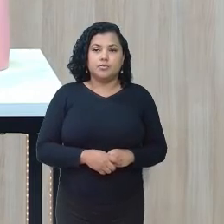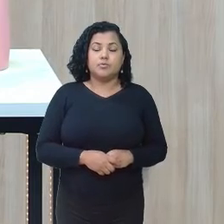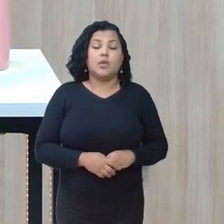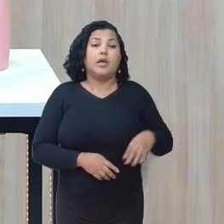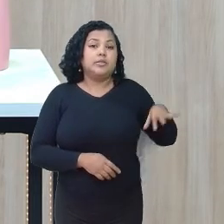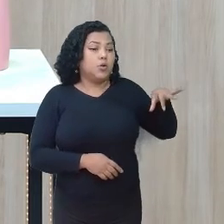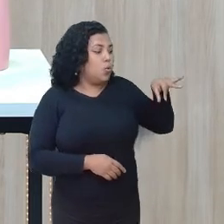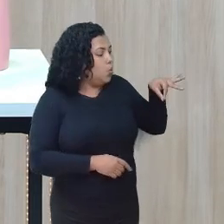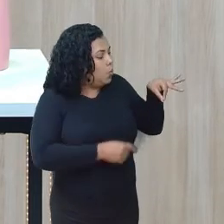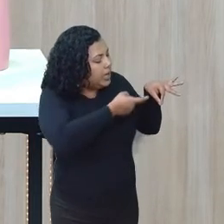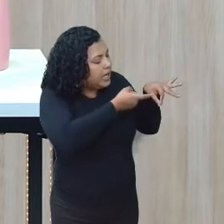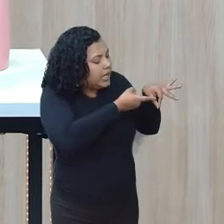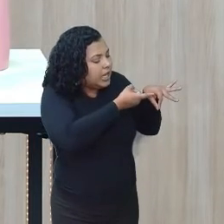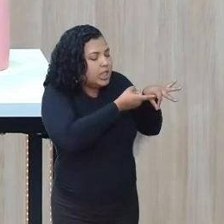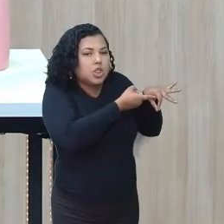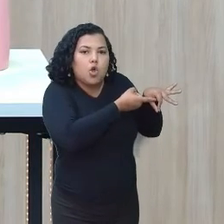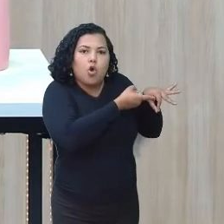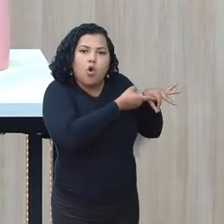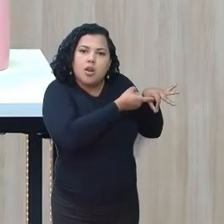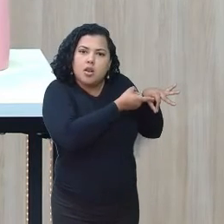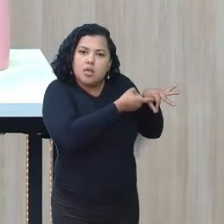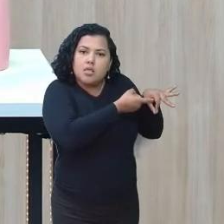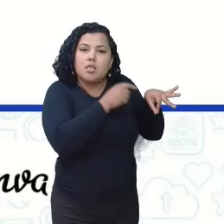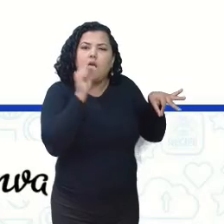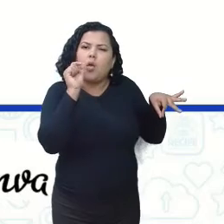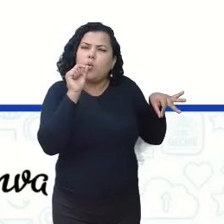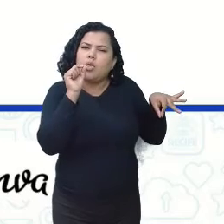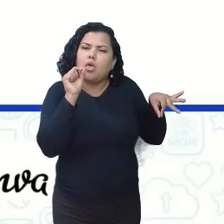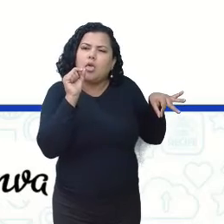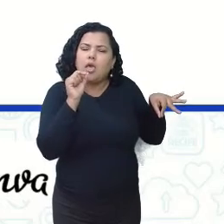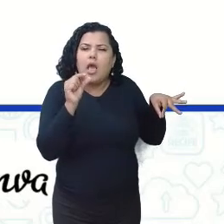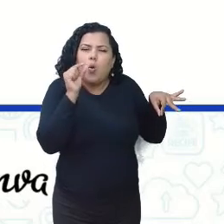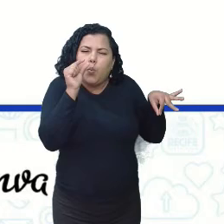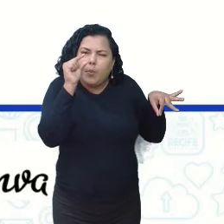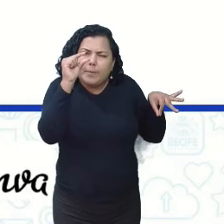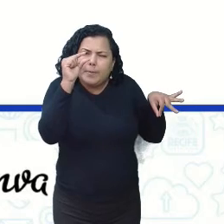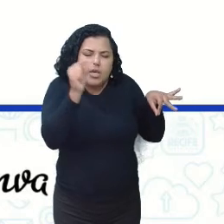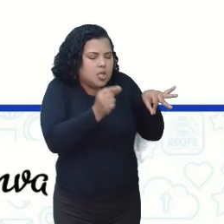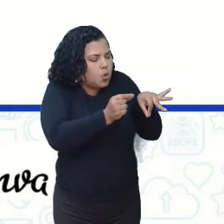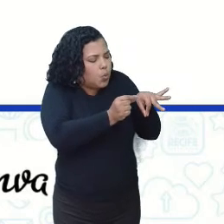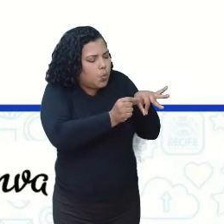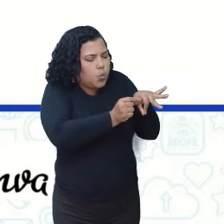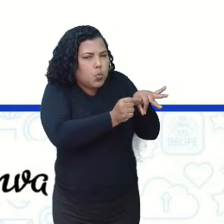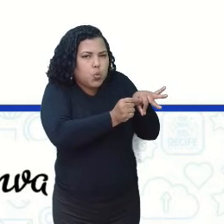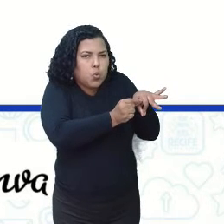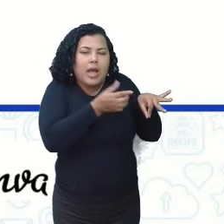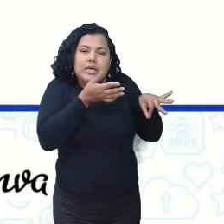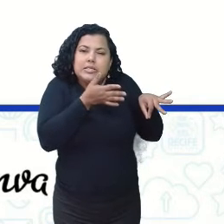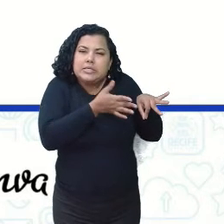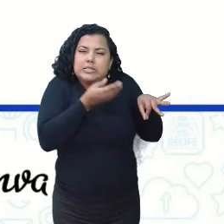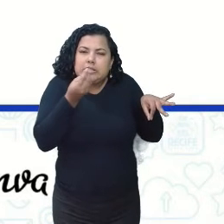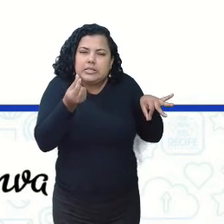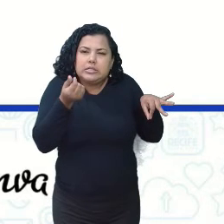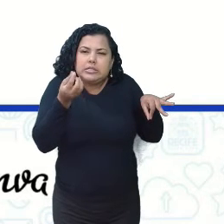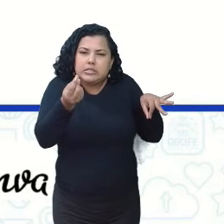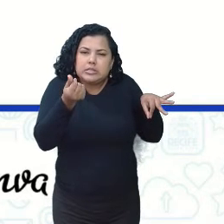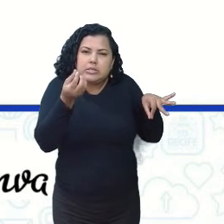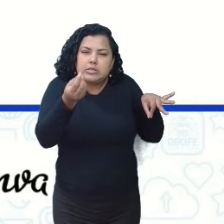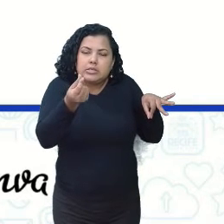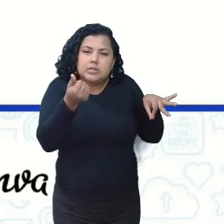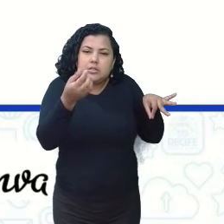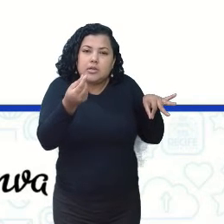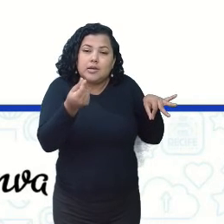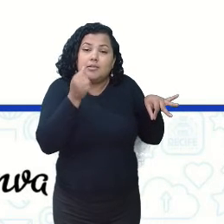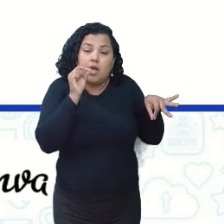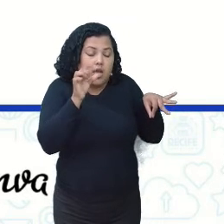O clitóris. O que é o clitóris? É uma pequena saliência bastante sensível ao tato e